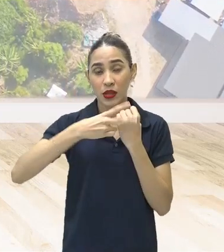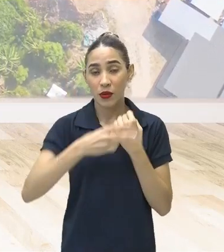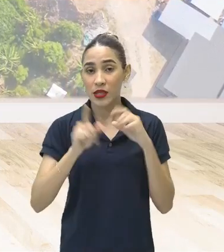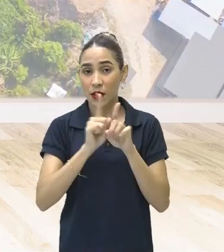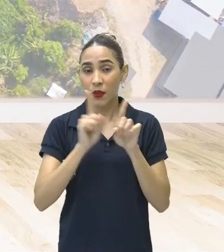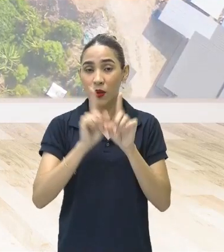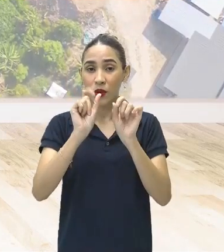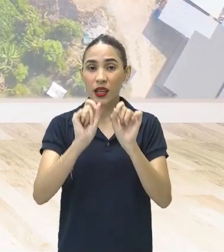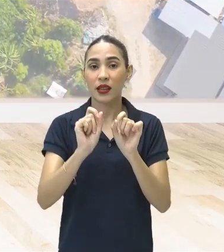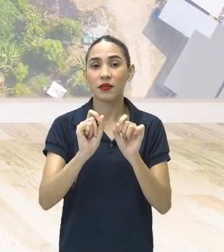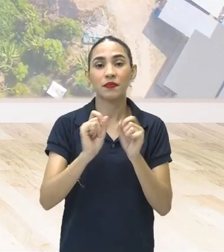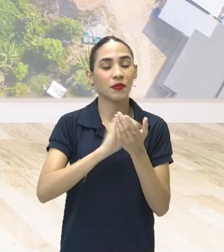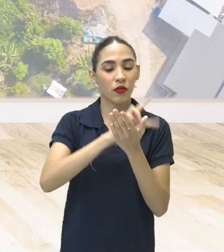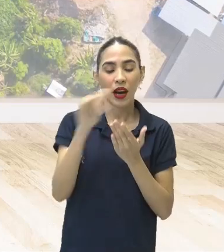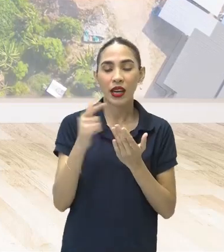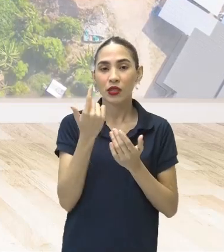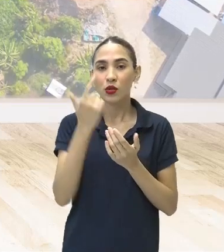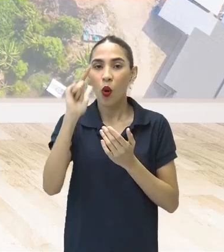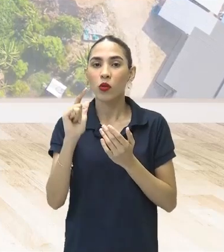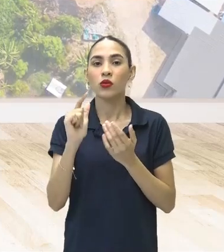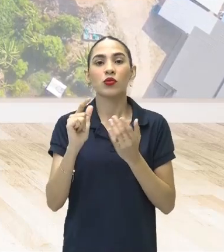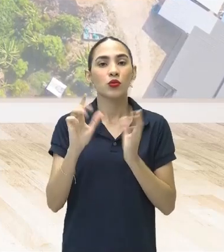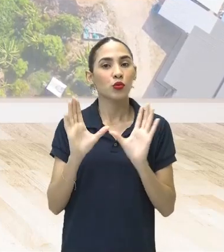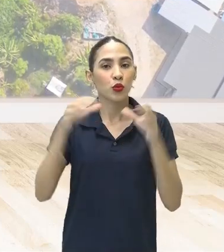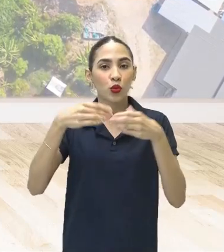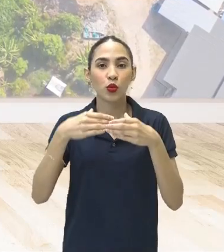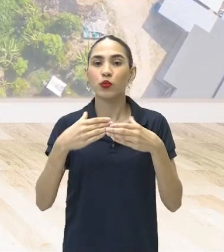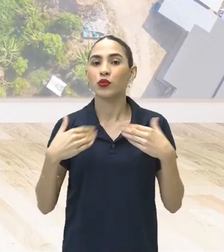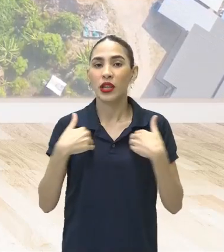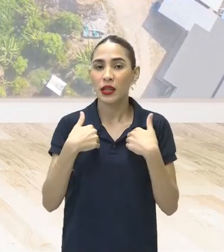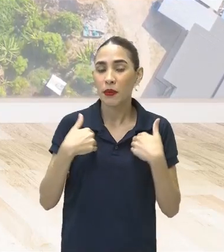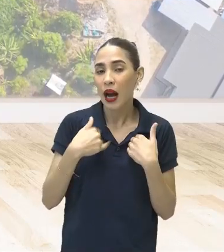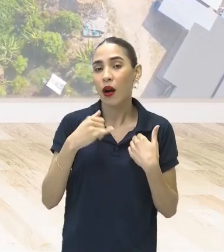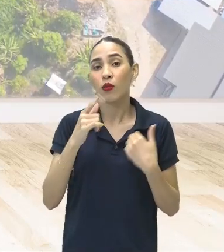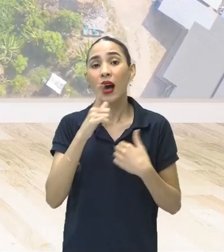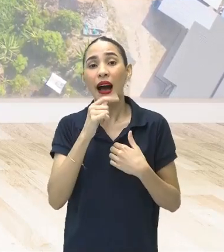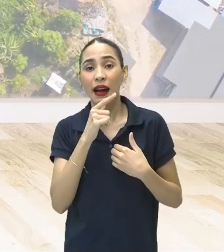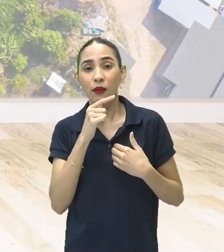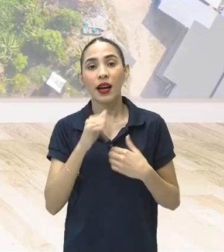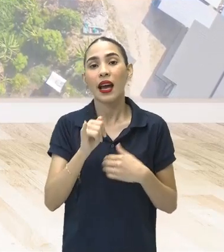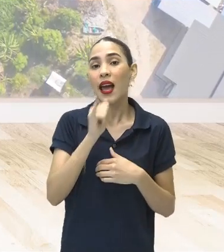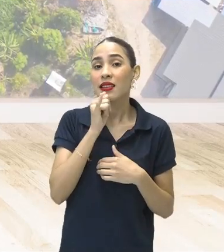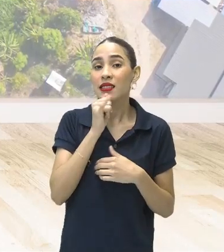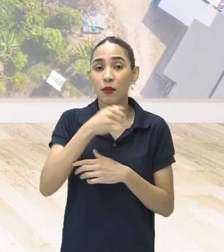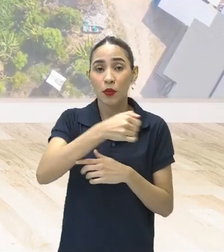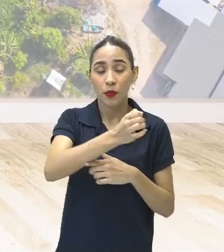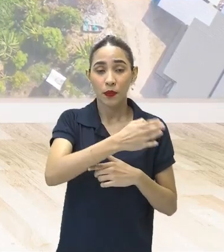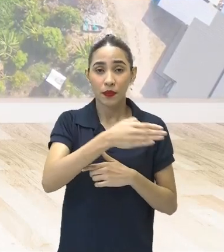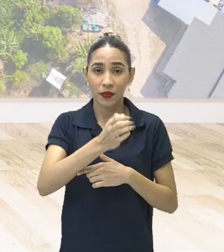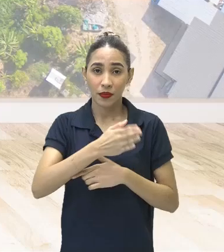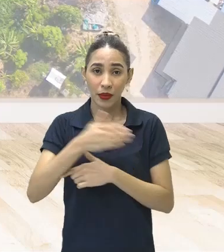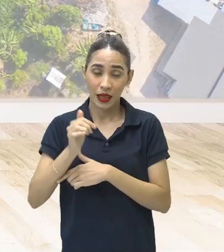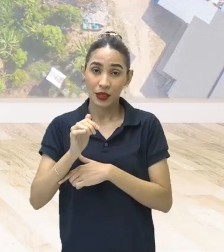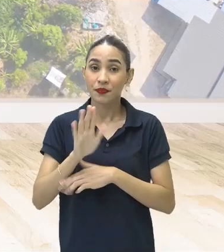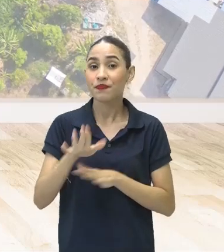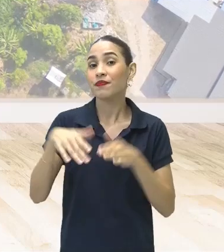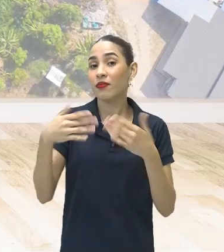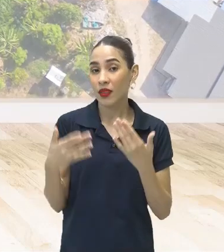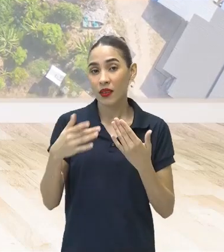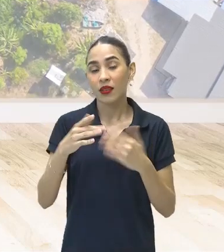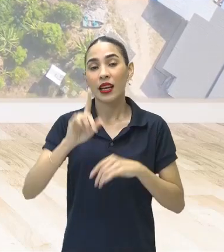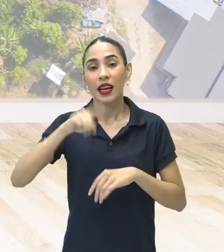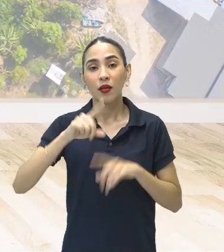a morte de outras espécies aquáticas, como por exemplo os peixes. E aí que entram